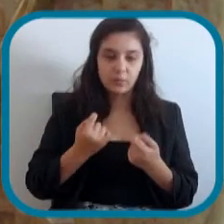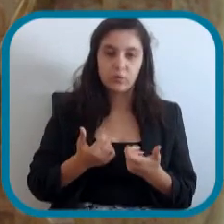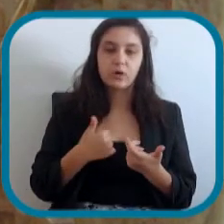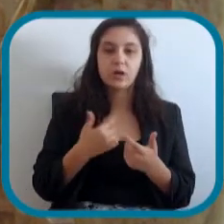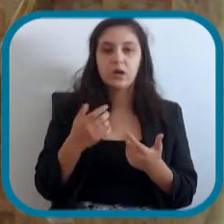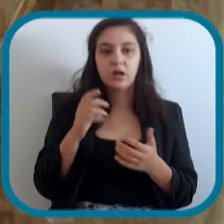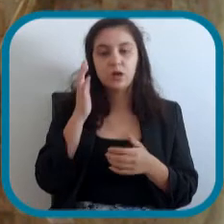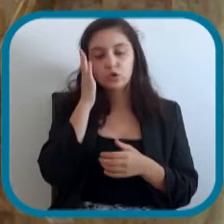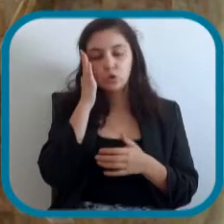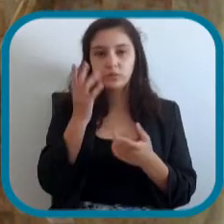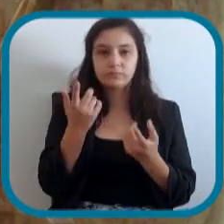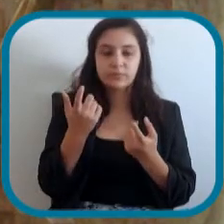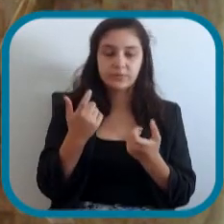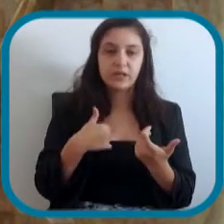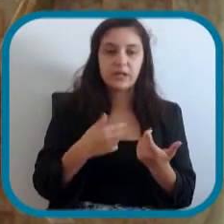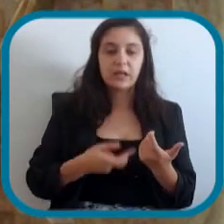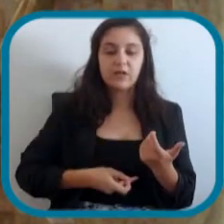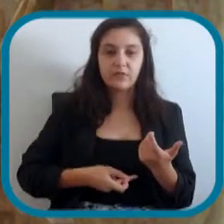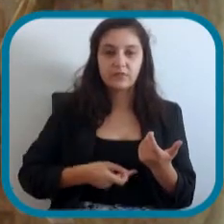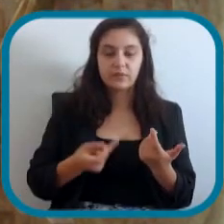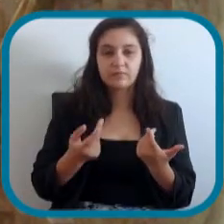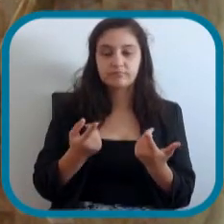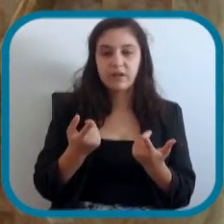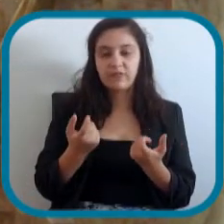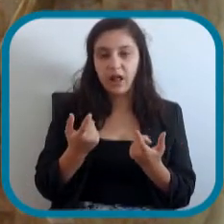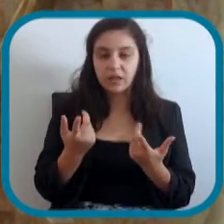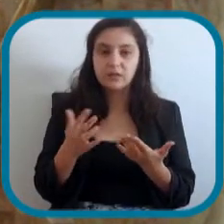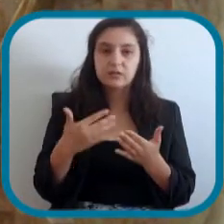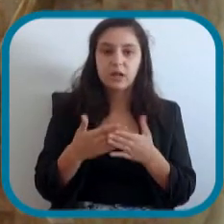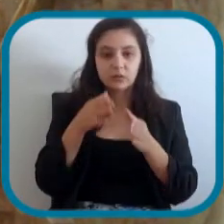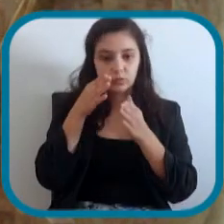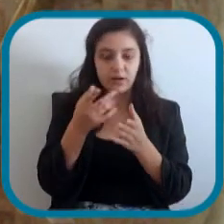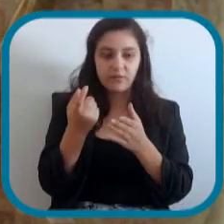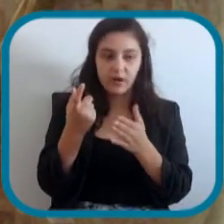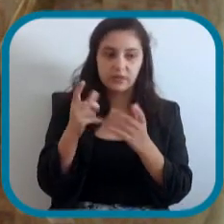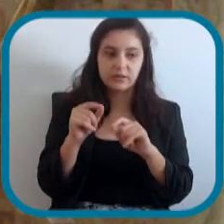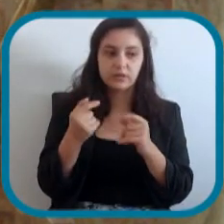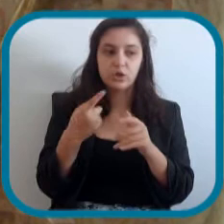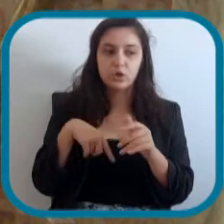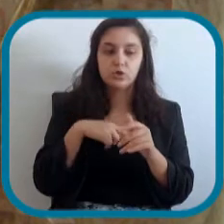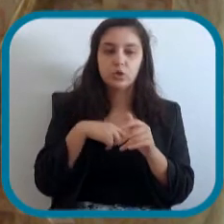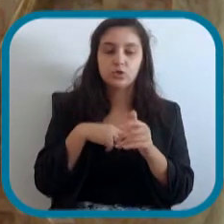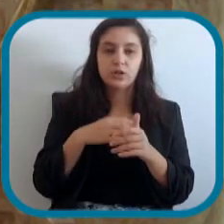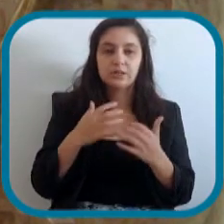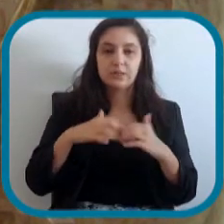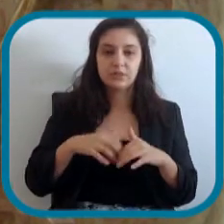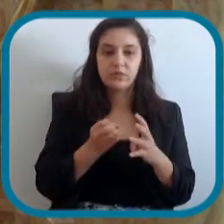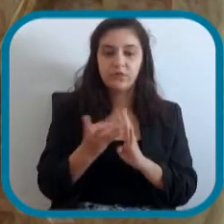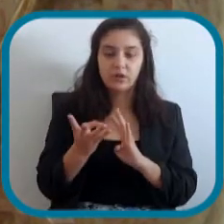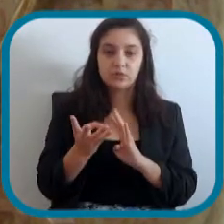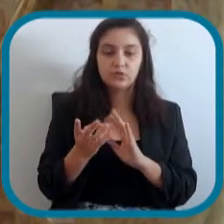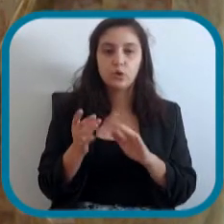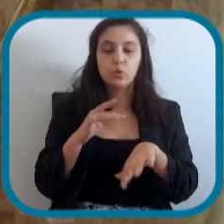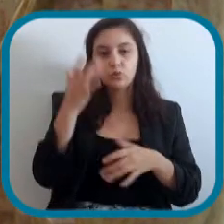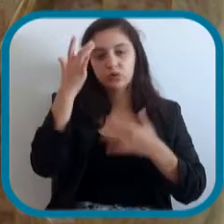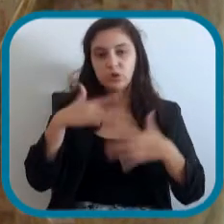baixa autoestima, perturbações no sono e no apetite e ainda por falta de concentração. Neste prisma vamos explicar os tipos de